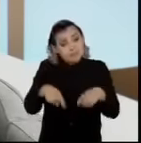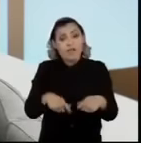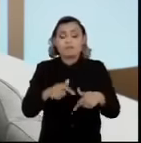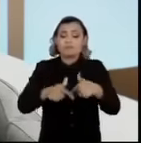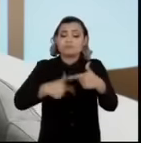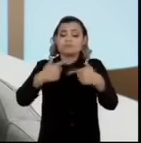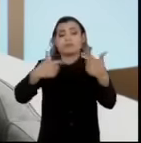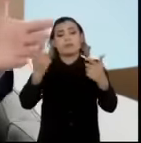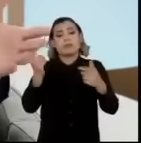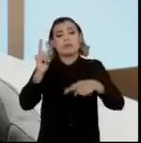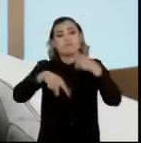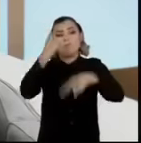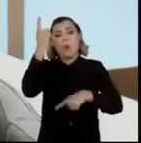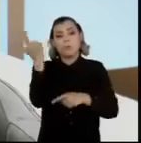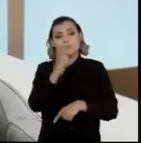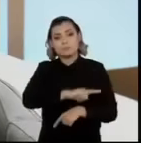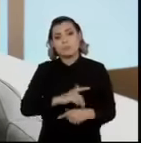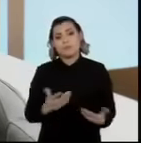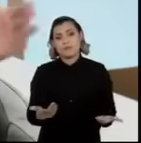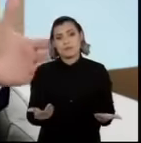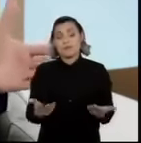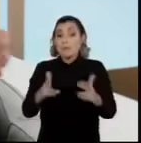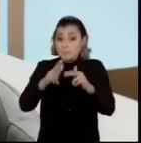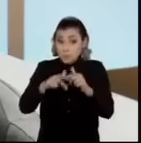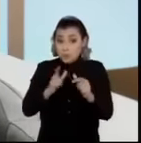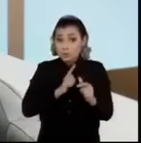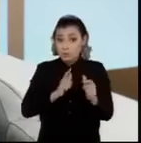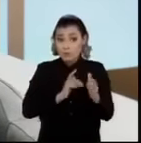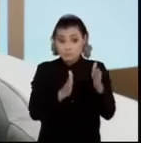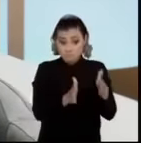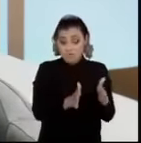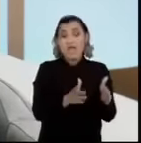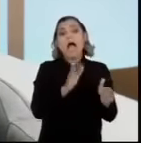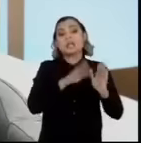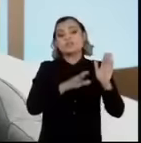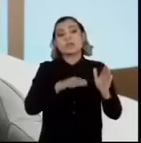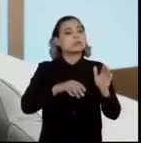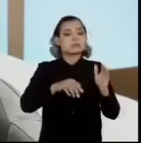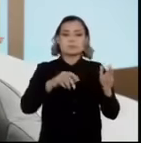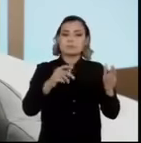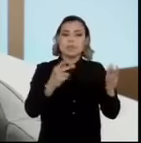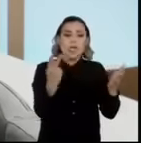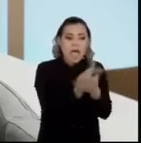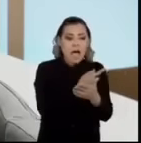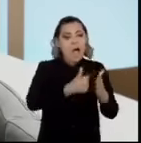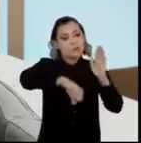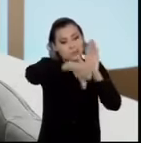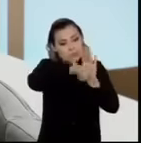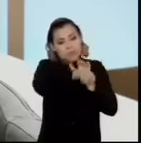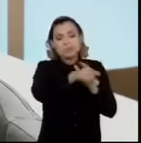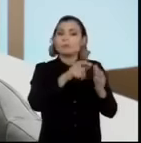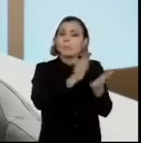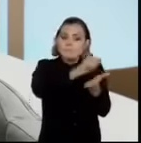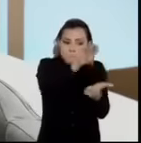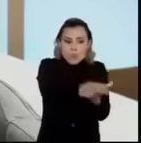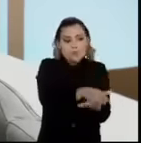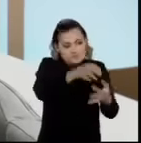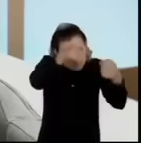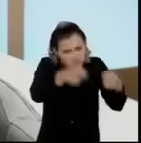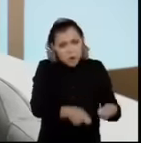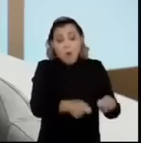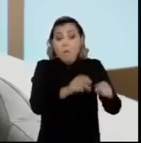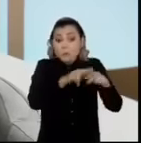do auto de infração, reconhecimento de que o enquadramento legal não está correto, enfim. Então, isso só para dizer que a questão do número,